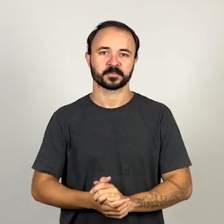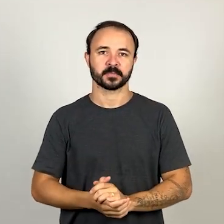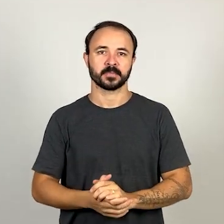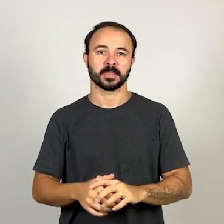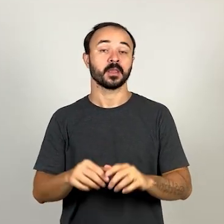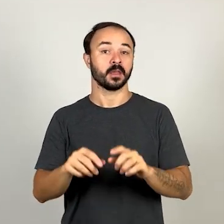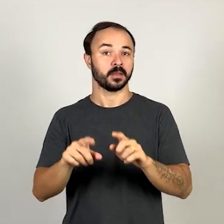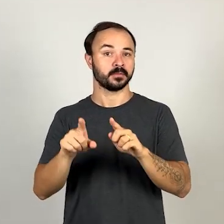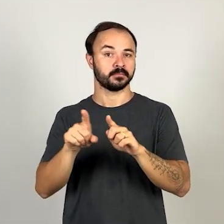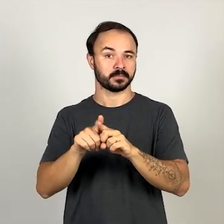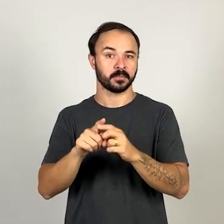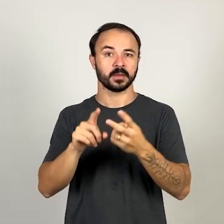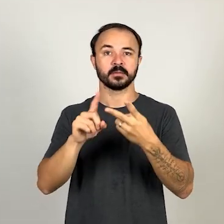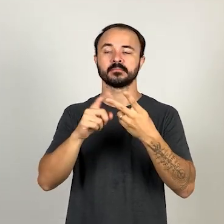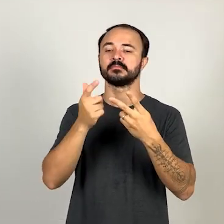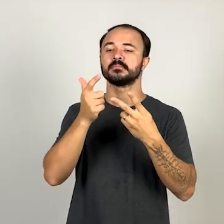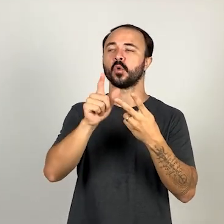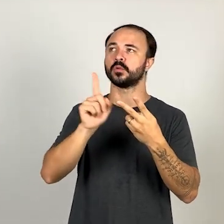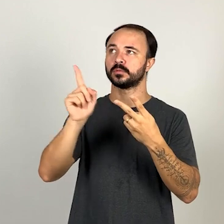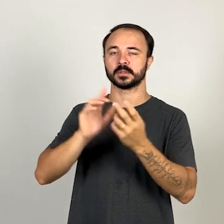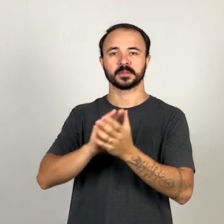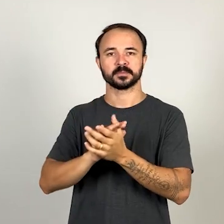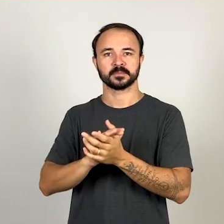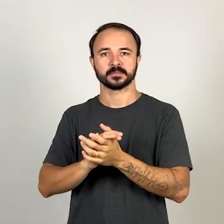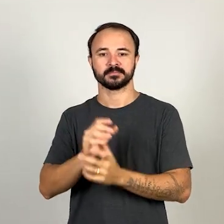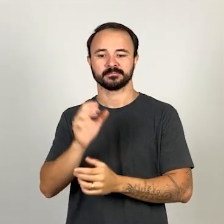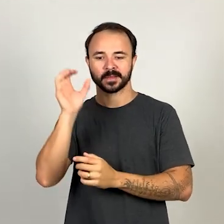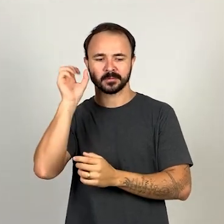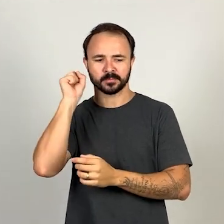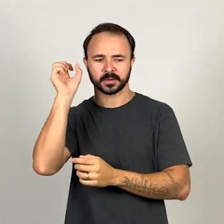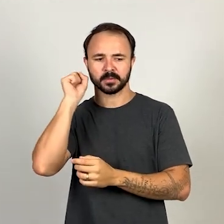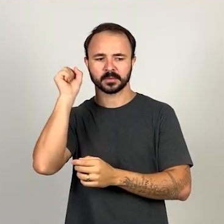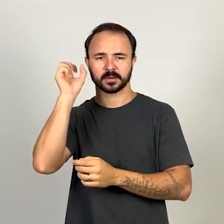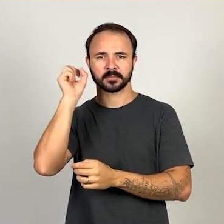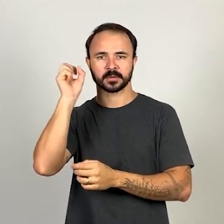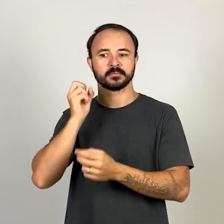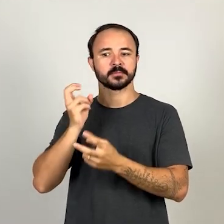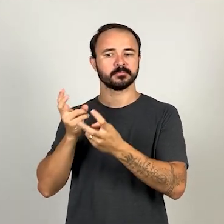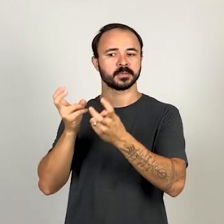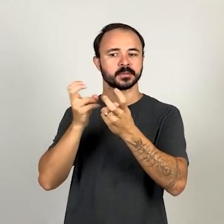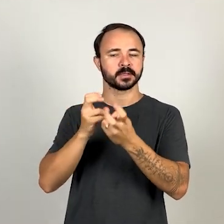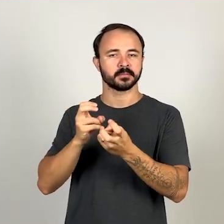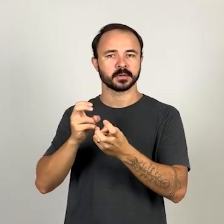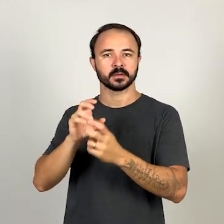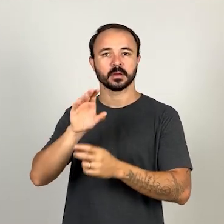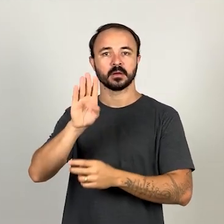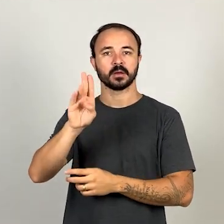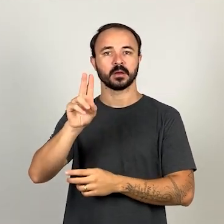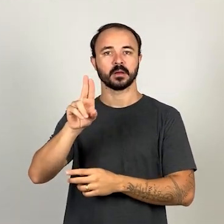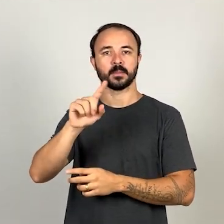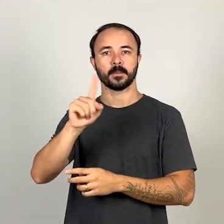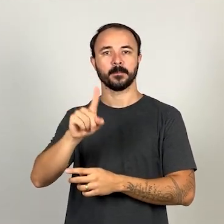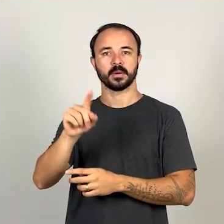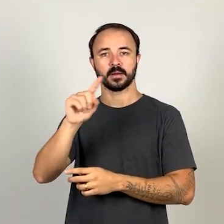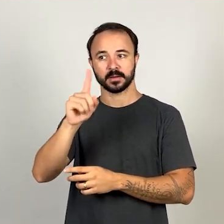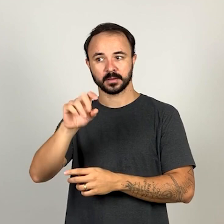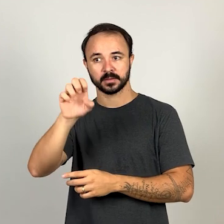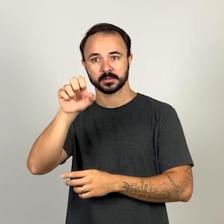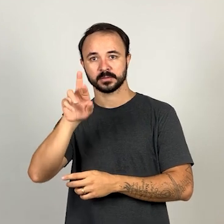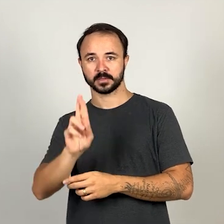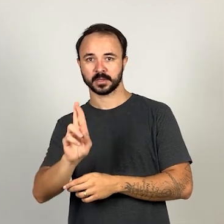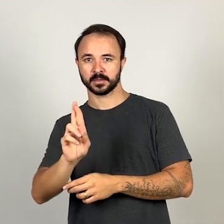Além disso, nós temos componentes que são sonoros, como o buzzer, ele vai